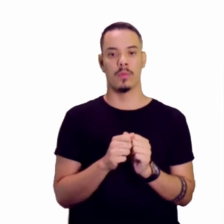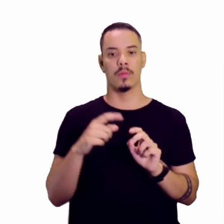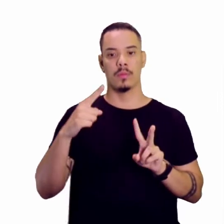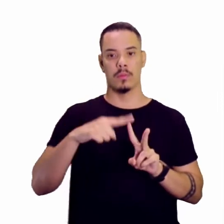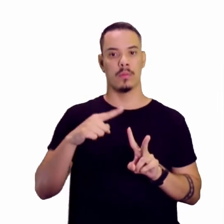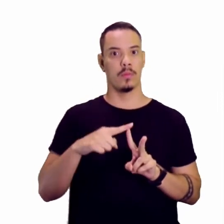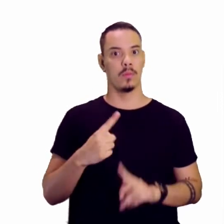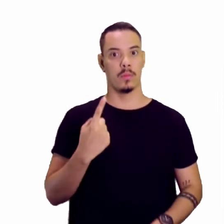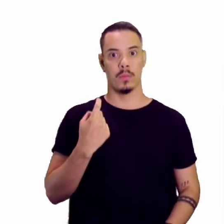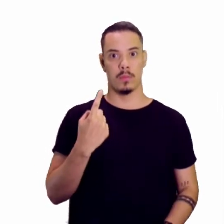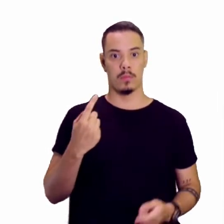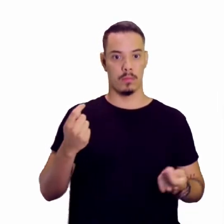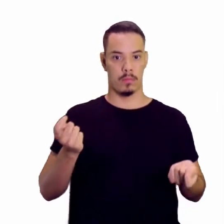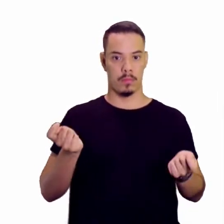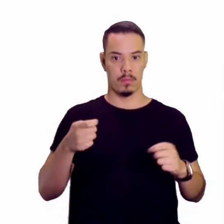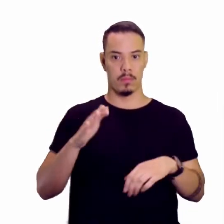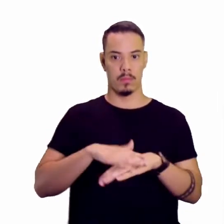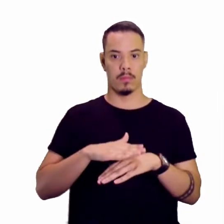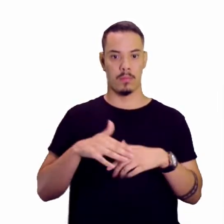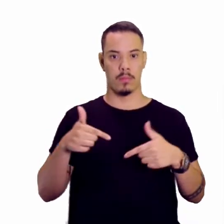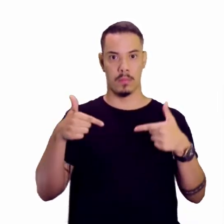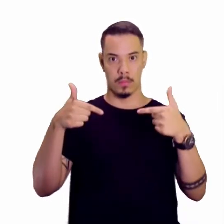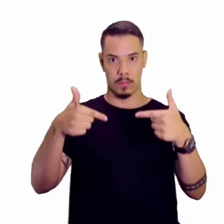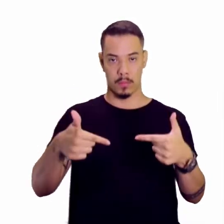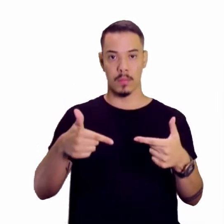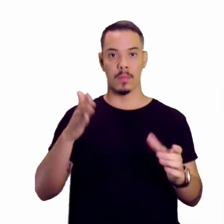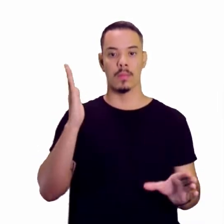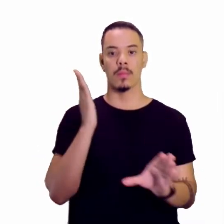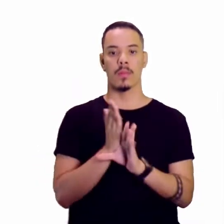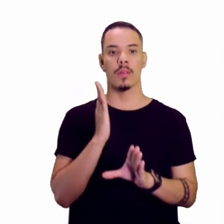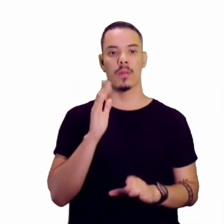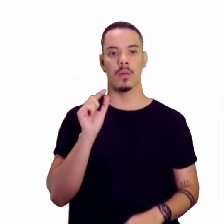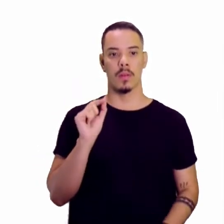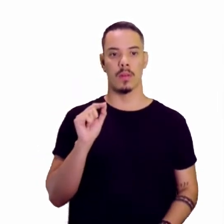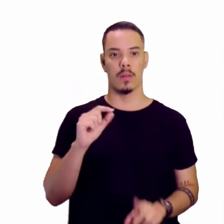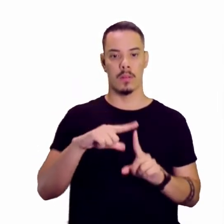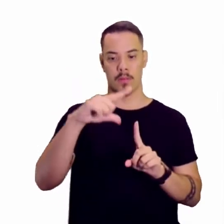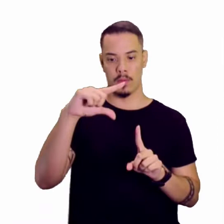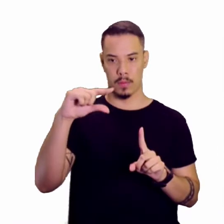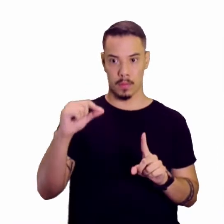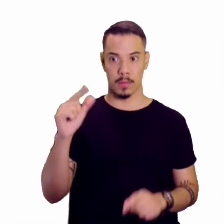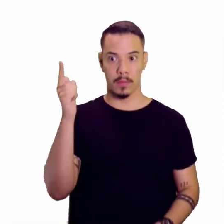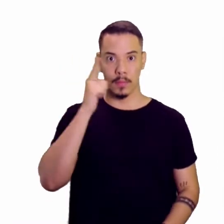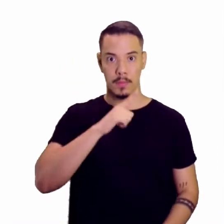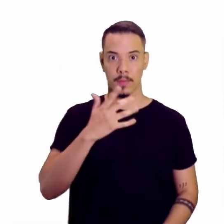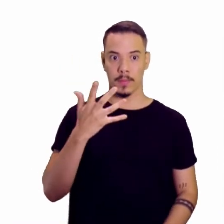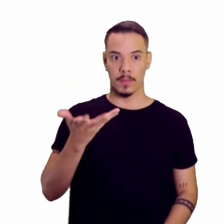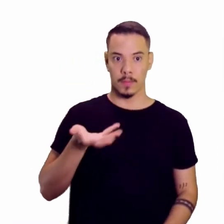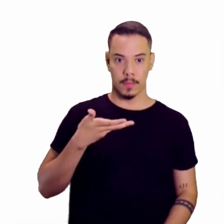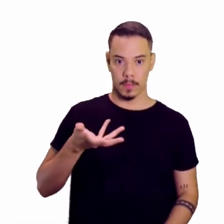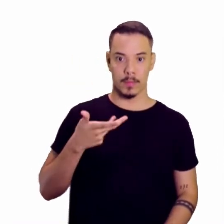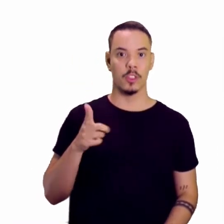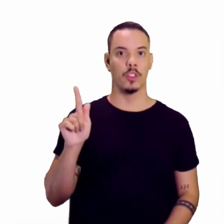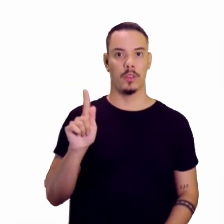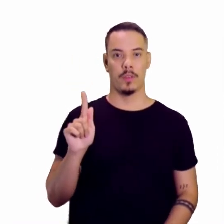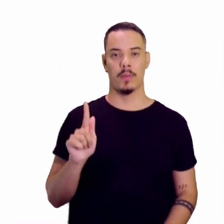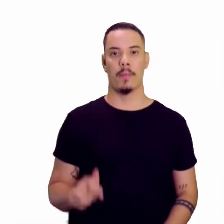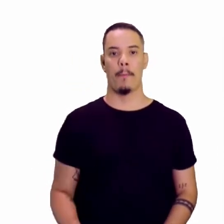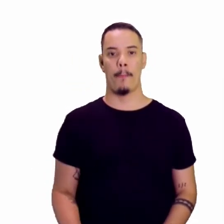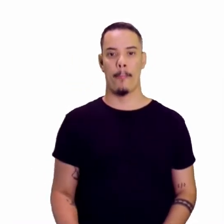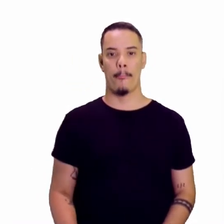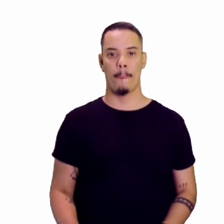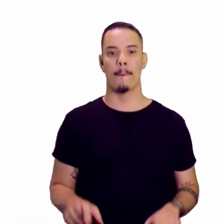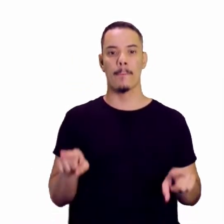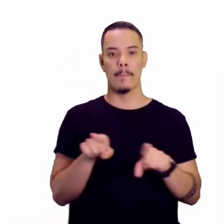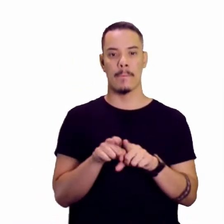única força que atua nele, nessas folhinhas, para o corpo, né? No caso a folha, adquirir a aceleração da gravidade G.